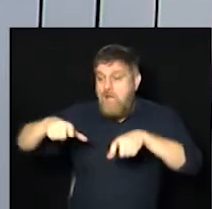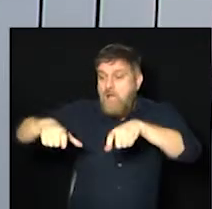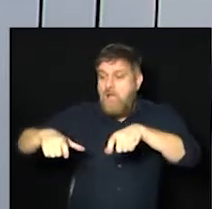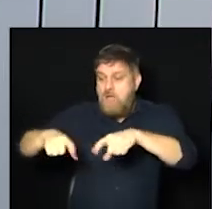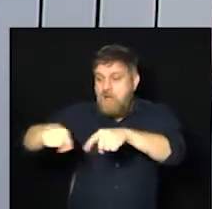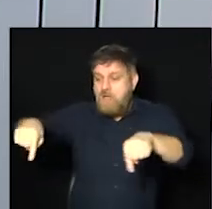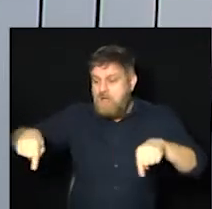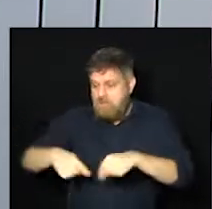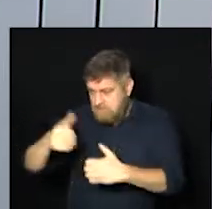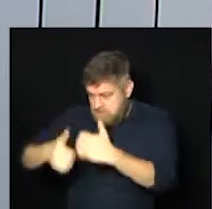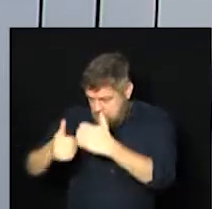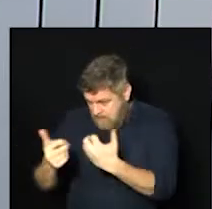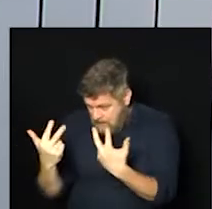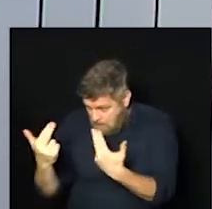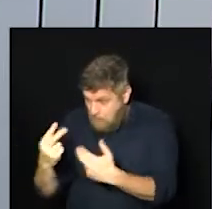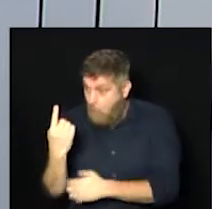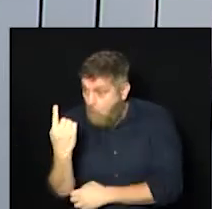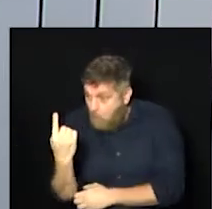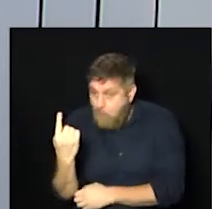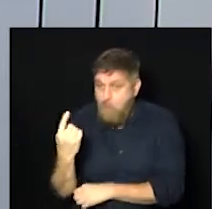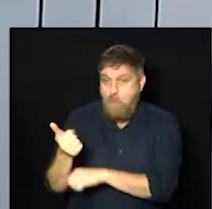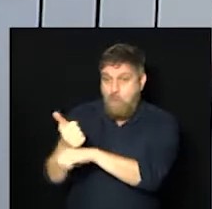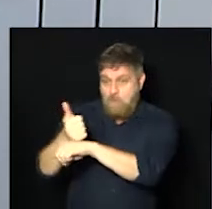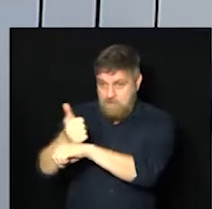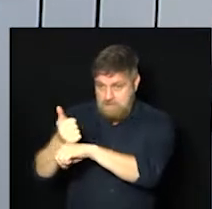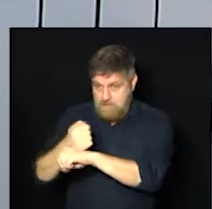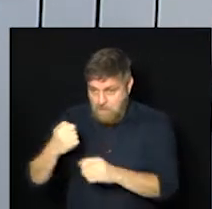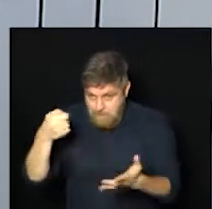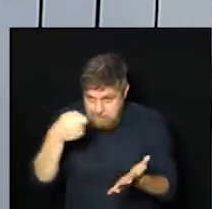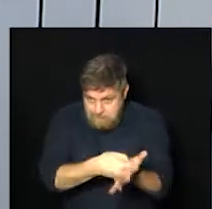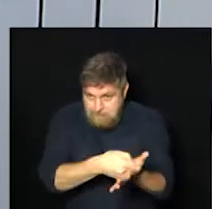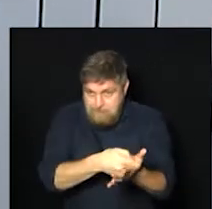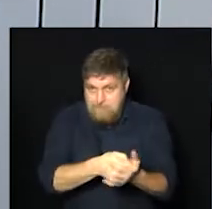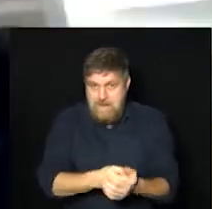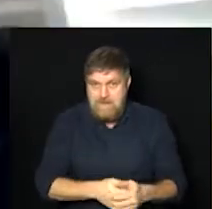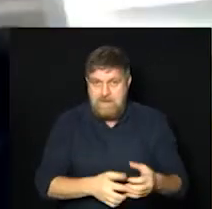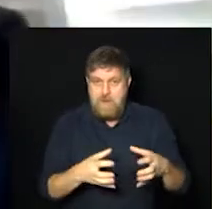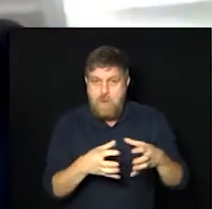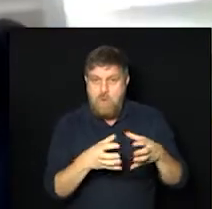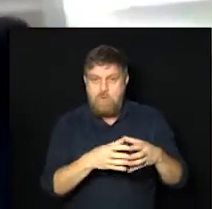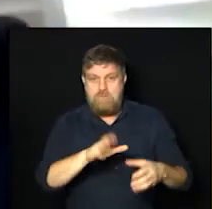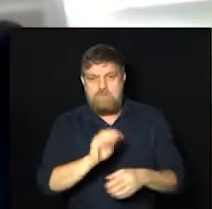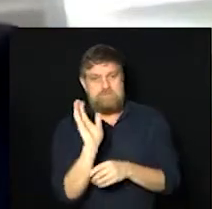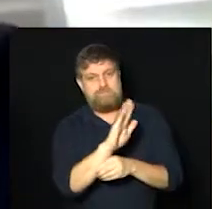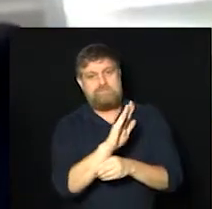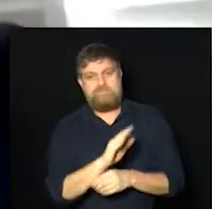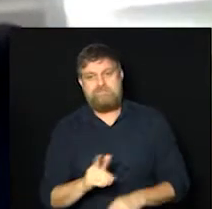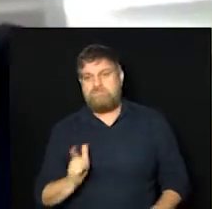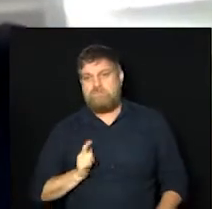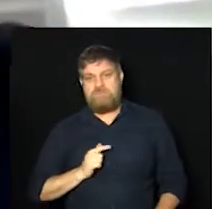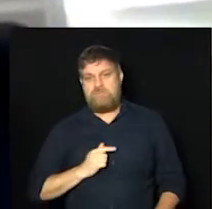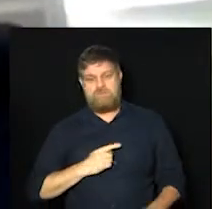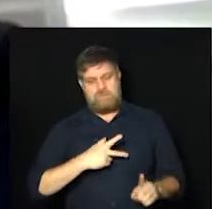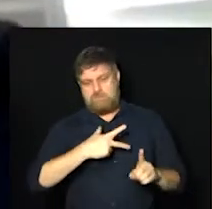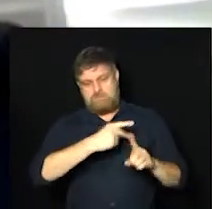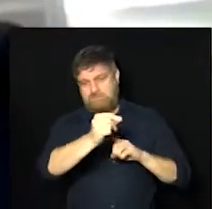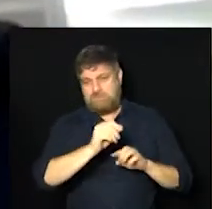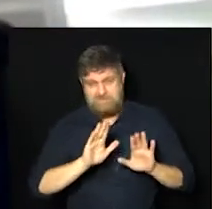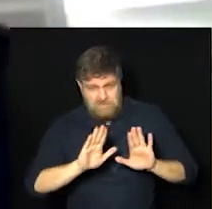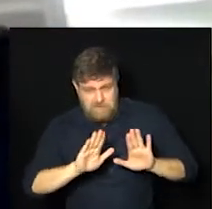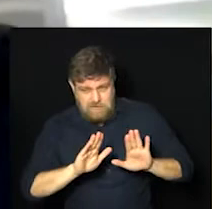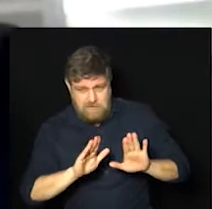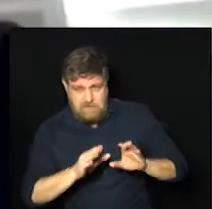o cenário é esse também? Um jogador de futebol, ele paga uma equipe inteira? Não para ser campeão. Eu vou